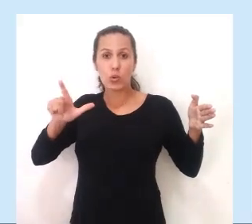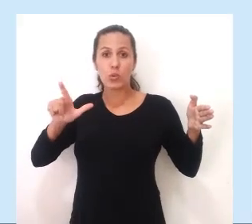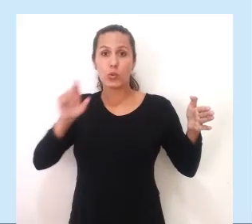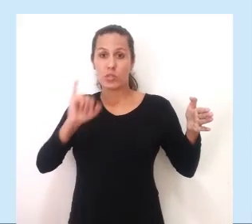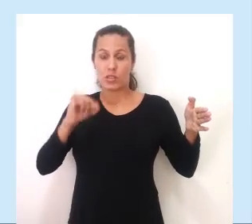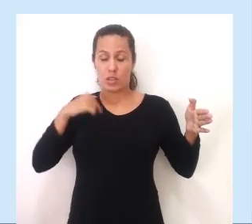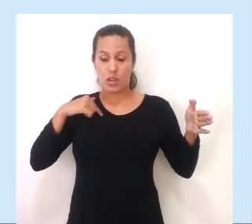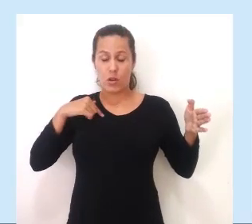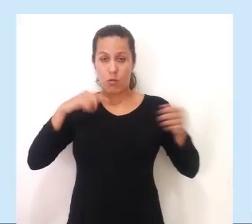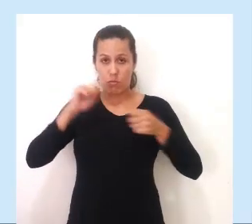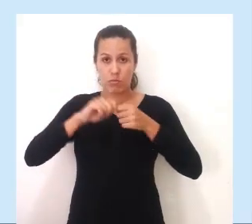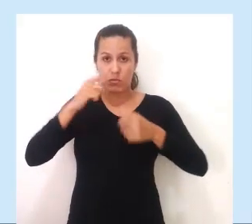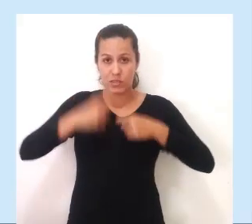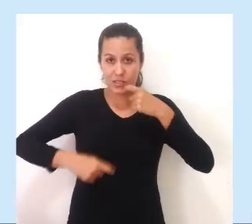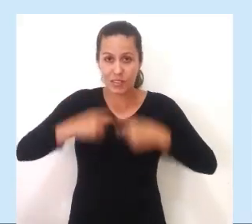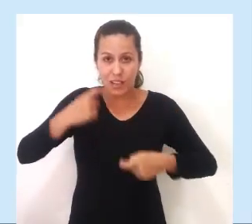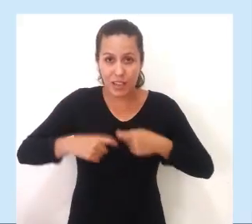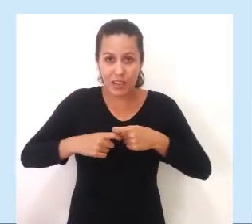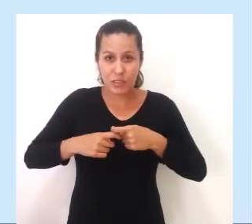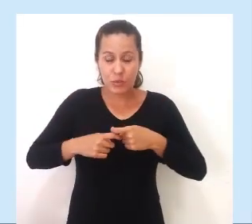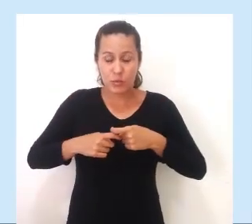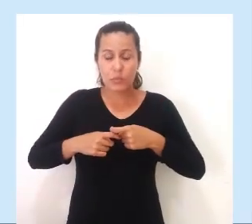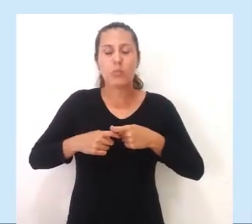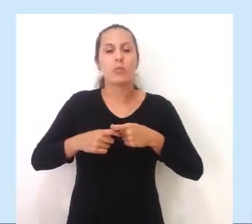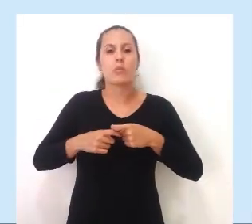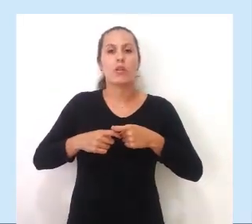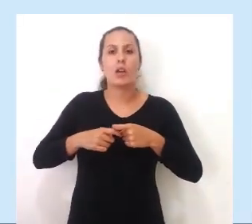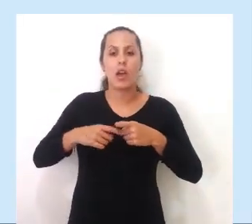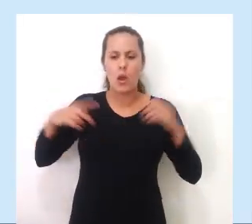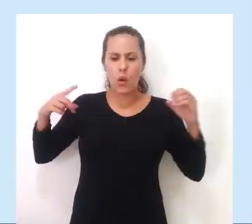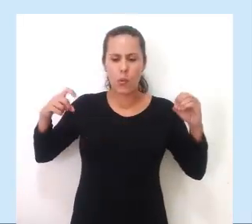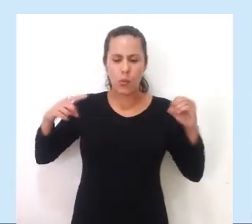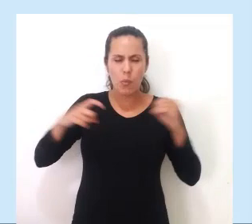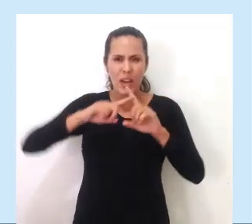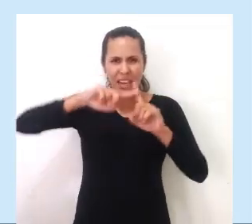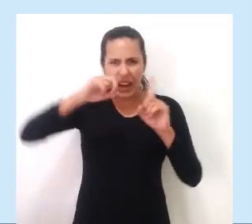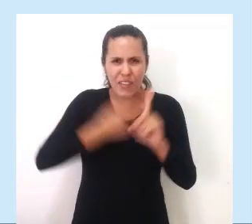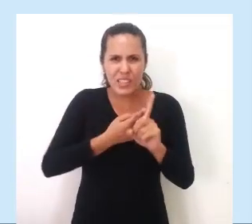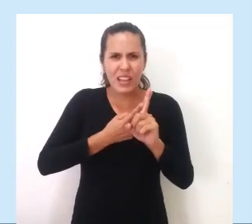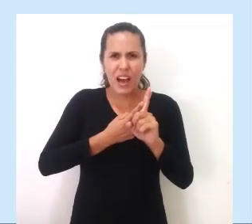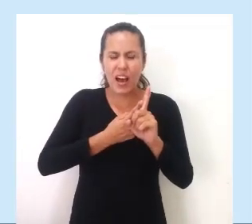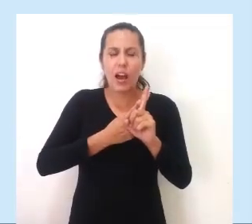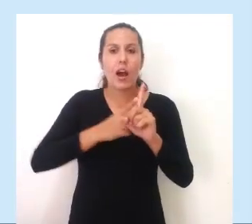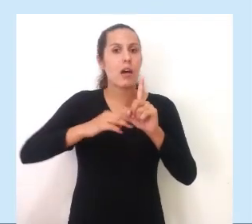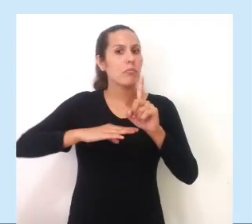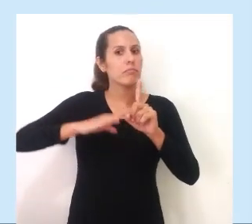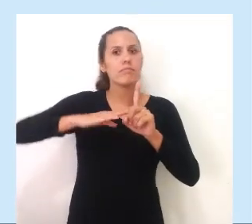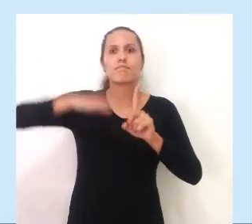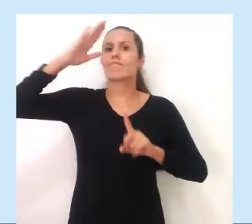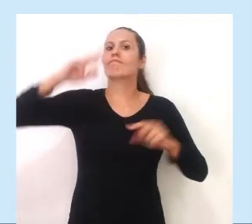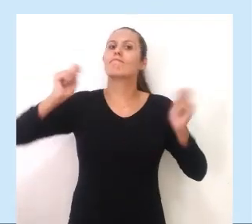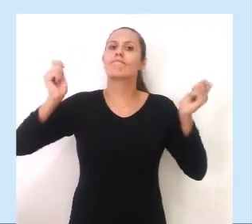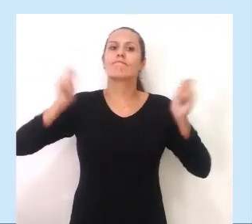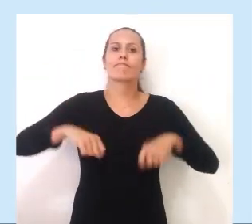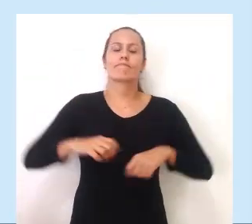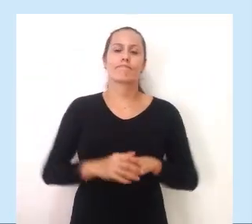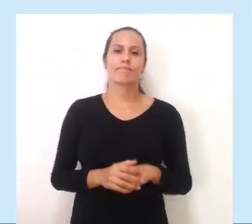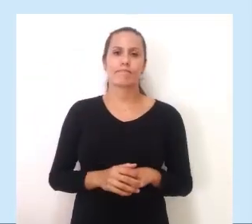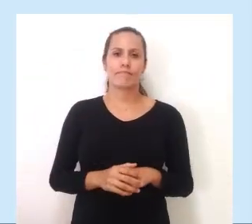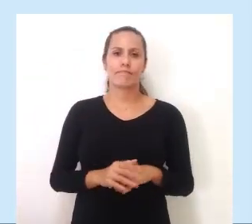Se eu tiver relações sexuais, a probabilidade de engravidar é altíssima. Mas,